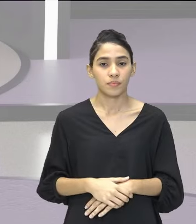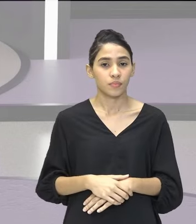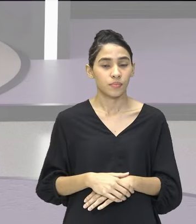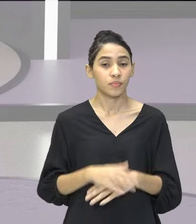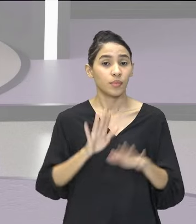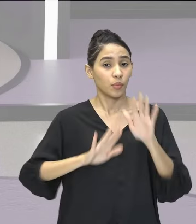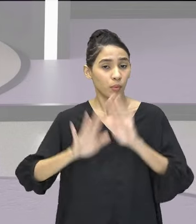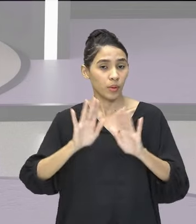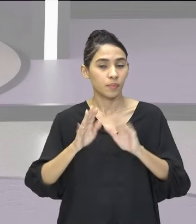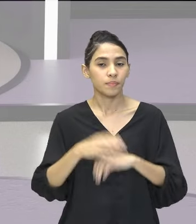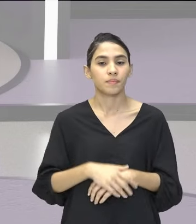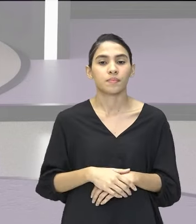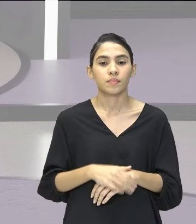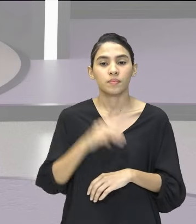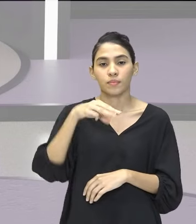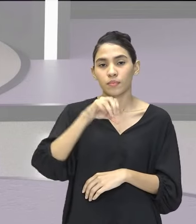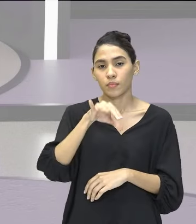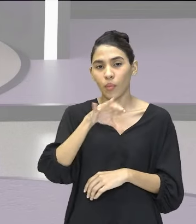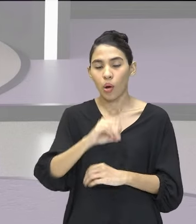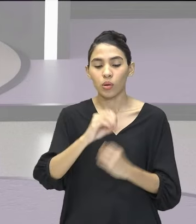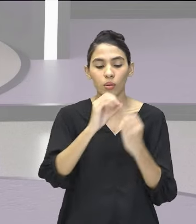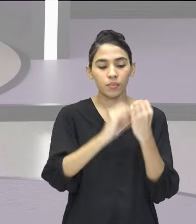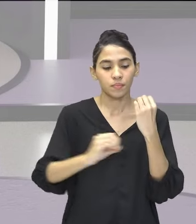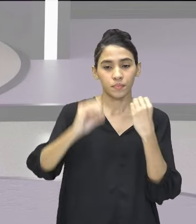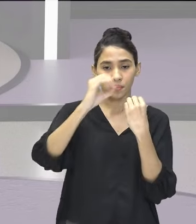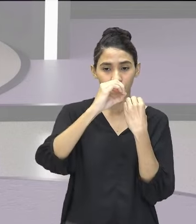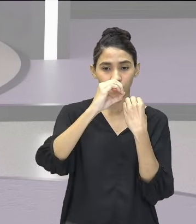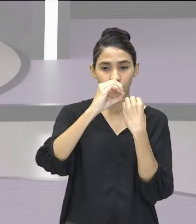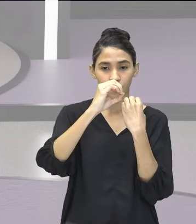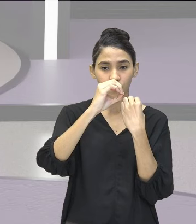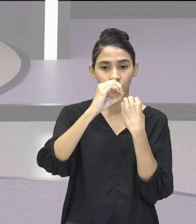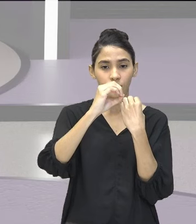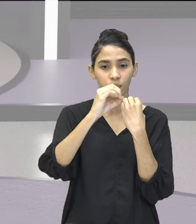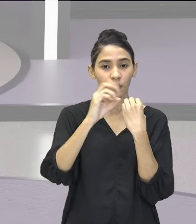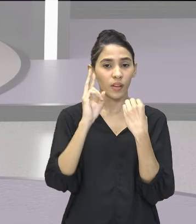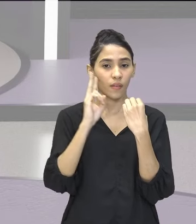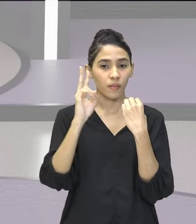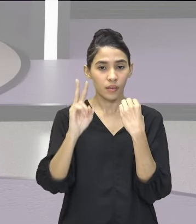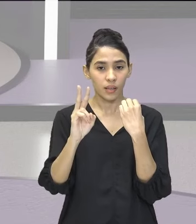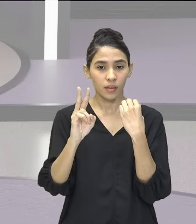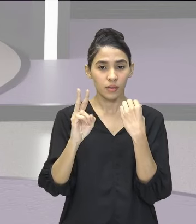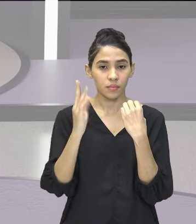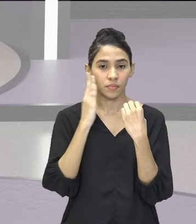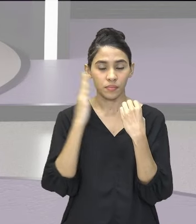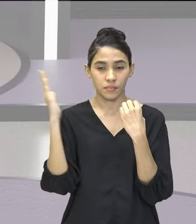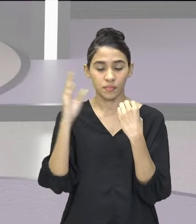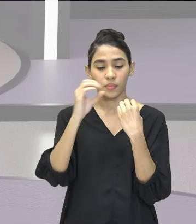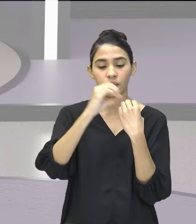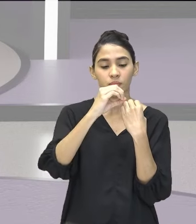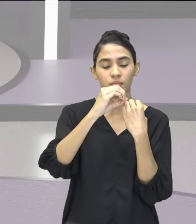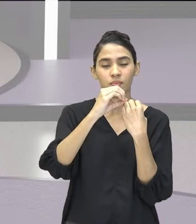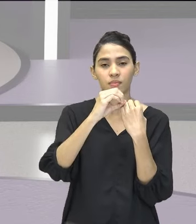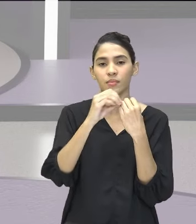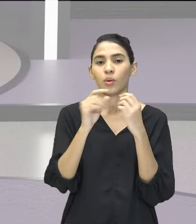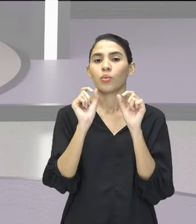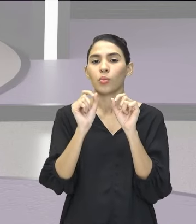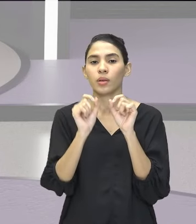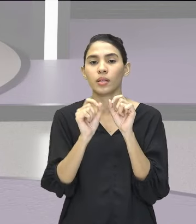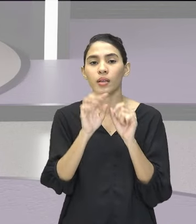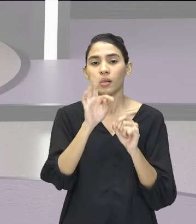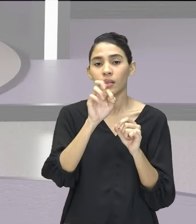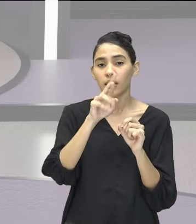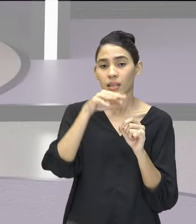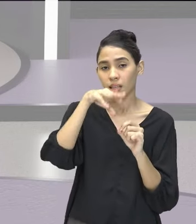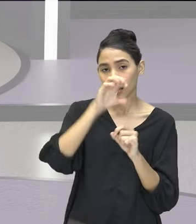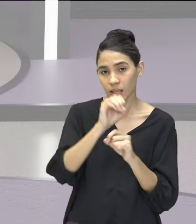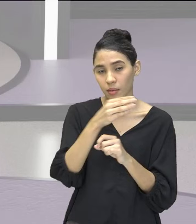confundir. Então, um monômio com expoente zero, como você visualiza aí entre parênteses, é simplesmente um termo